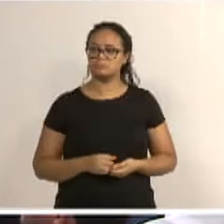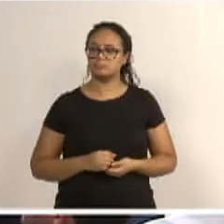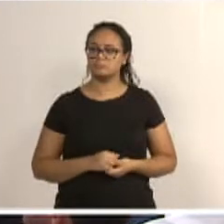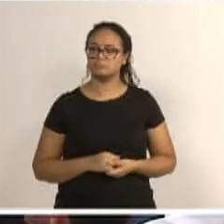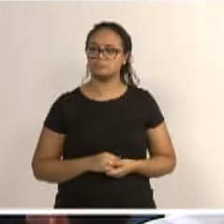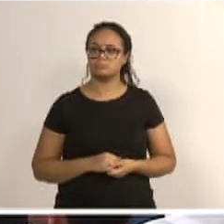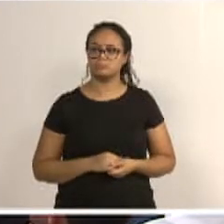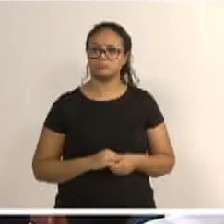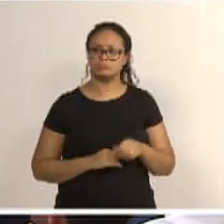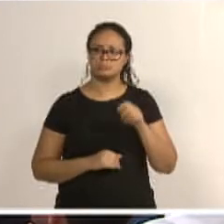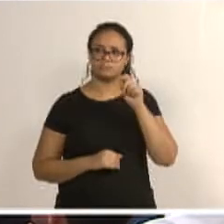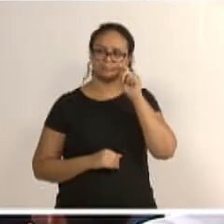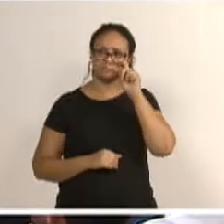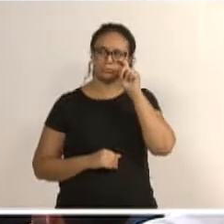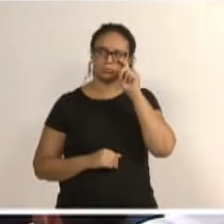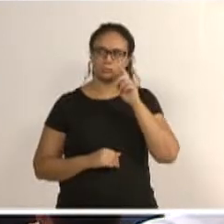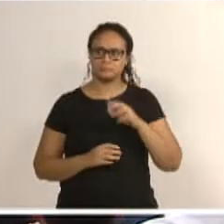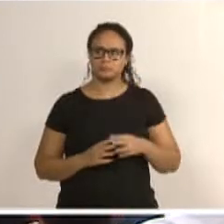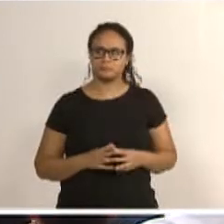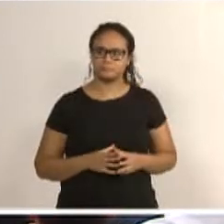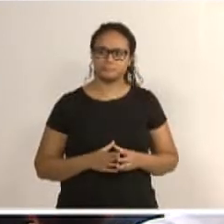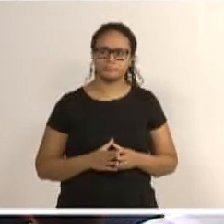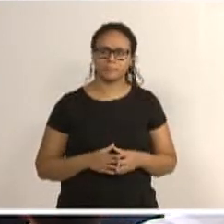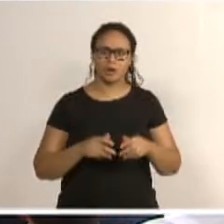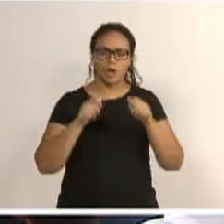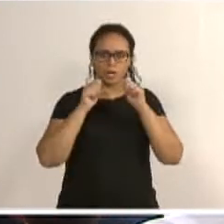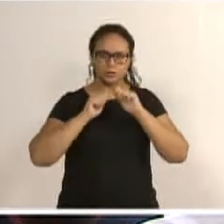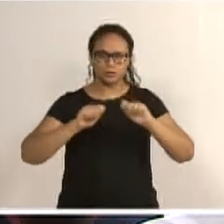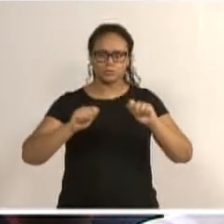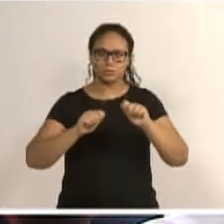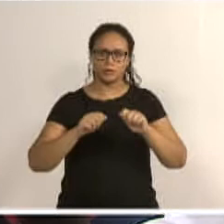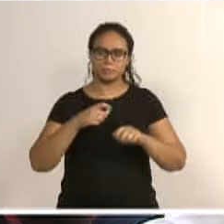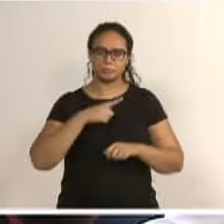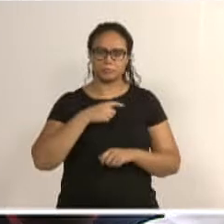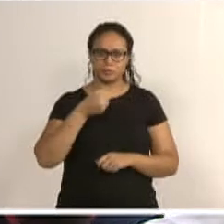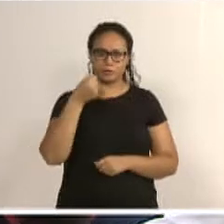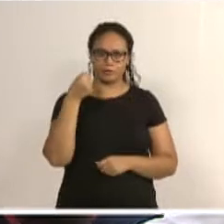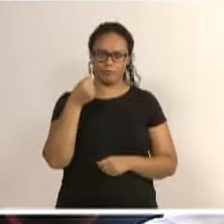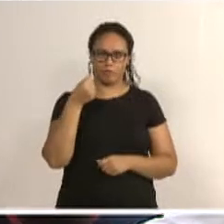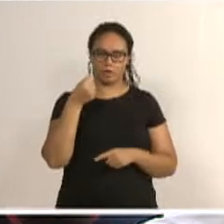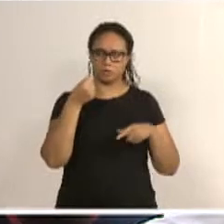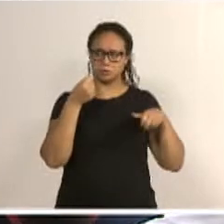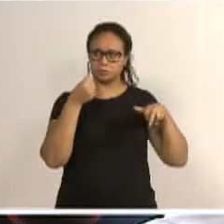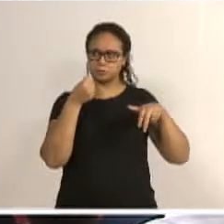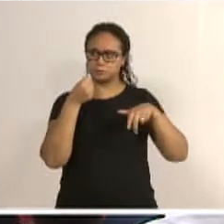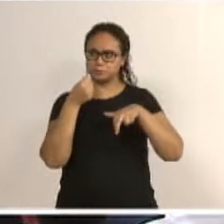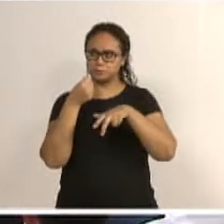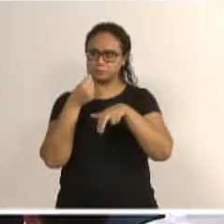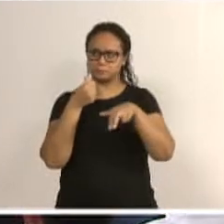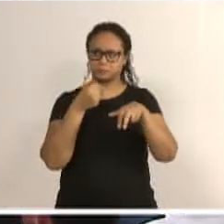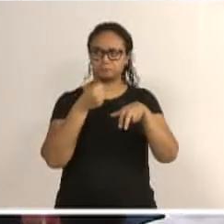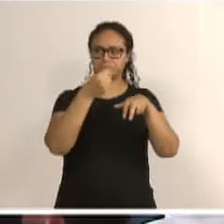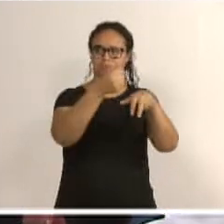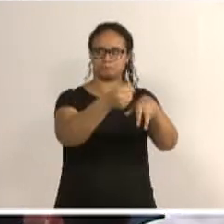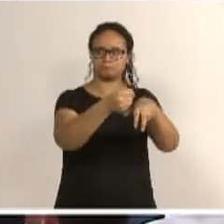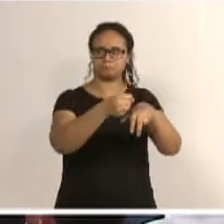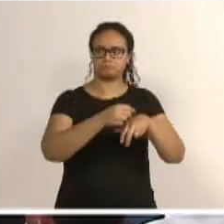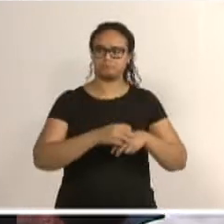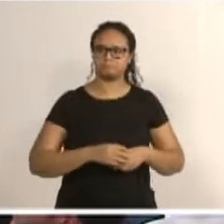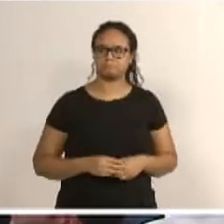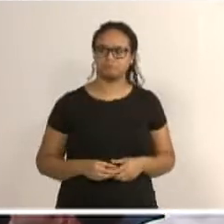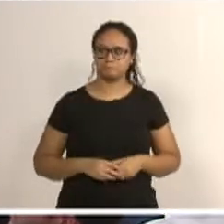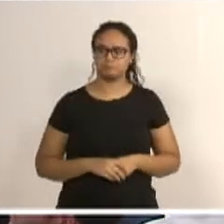Então a pessoa aqui, a nossa assessora vai estar com o microfone. E então é o senhor Cláudio Roberto